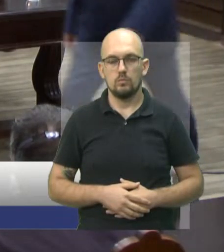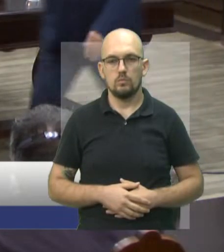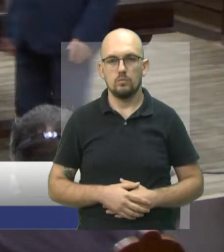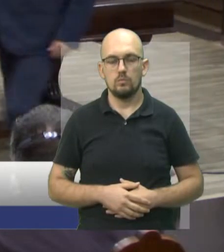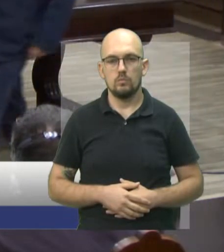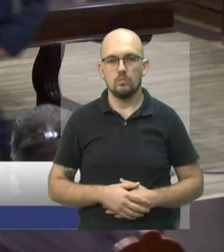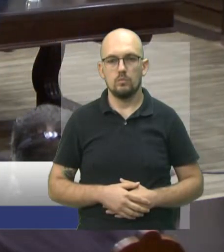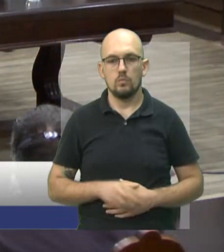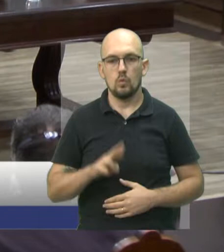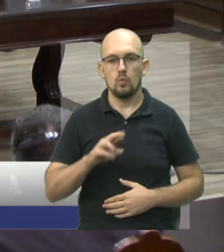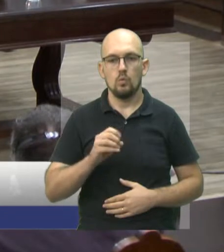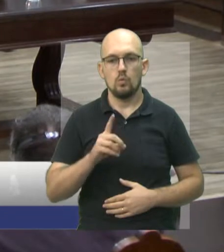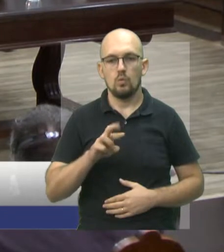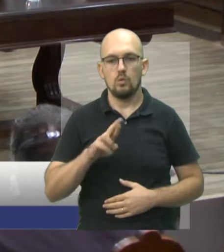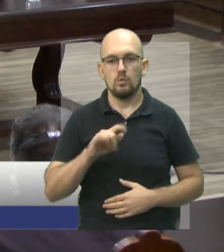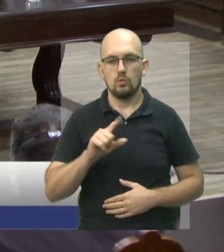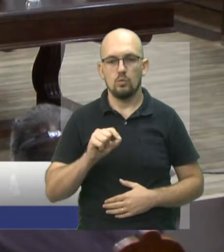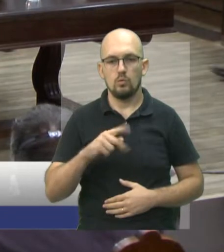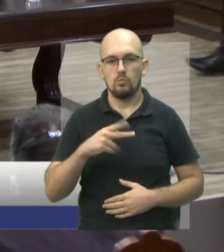Rodrigo de Paula.